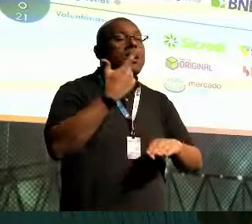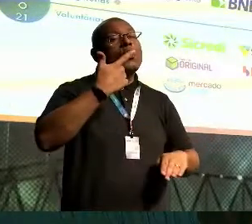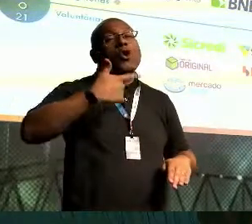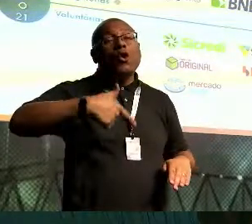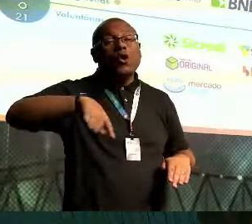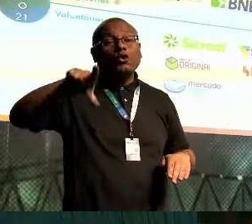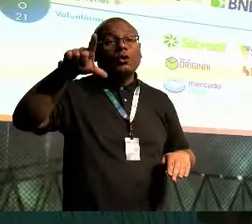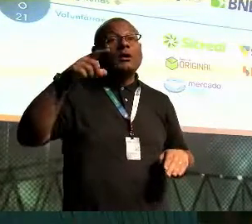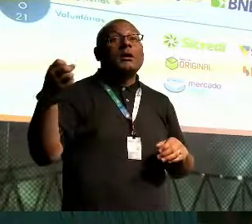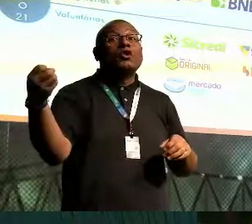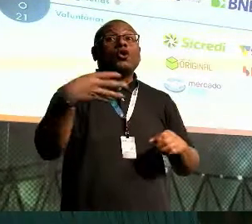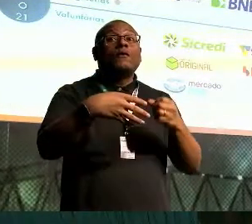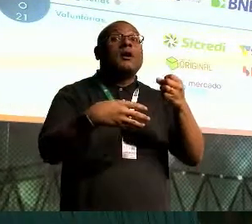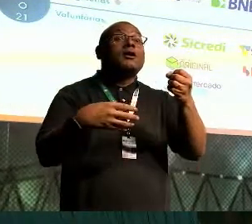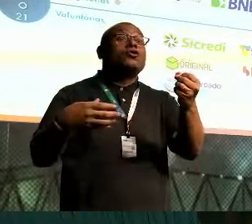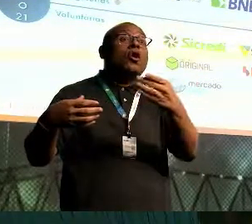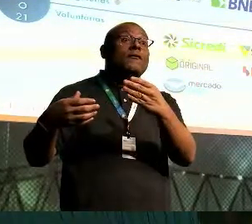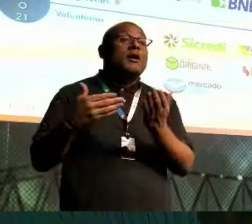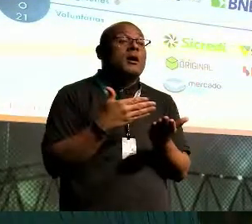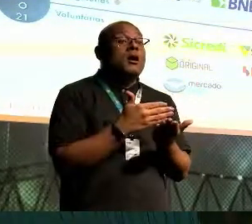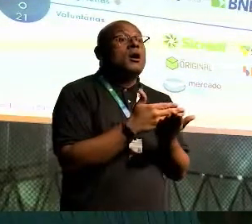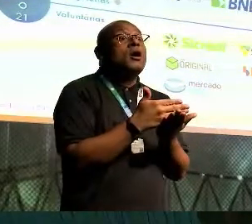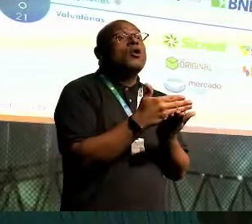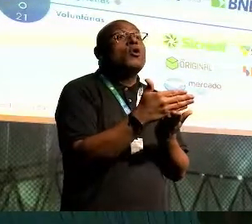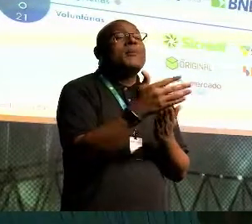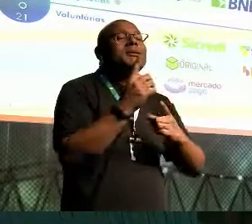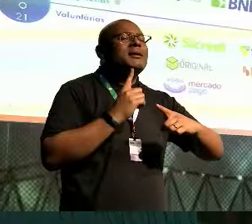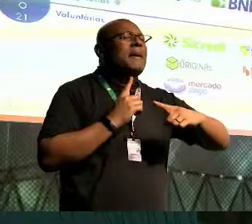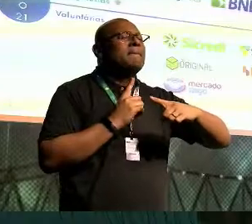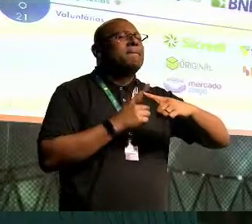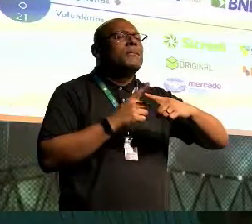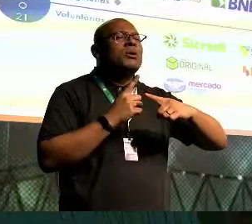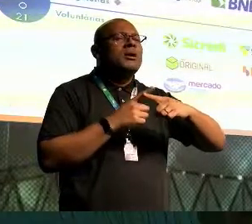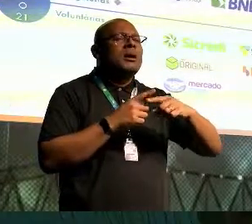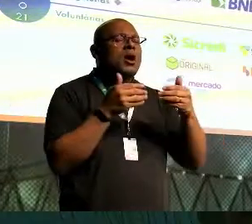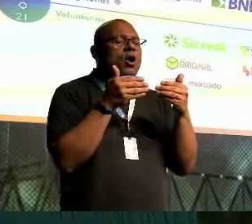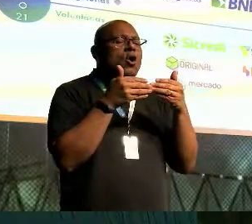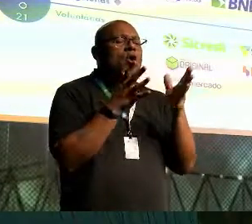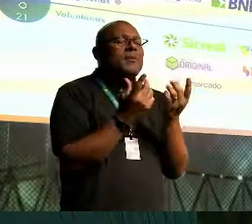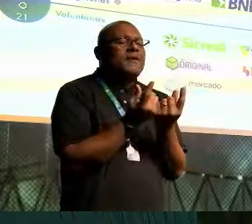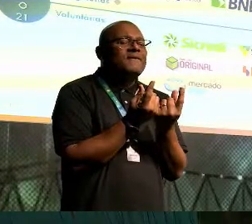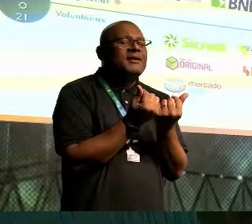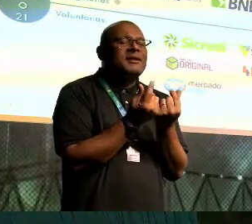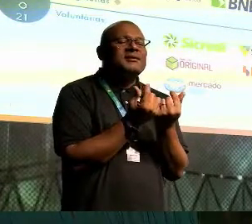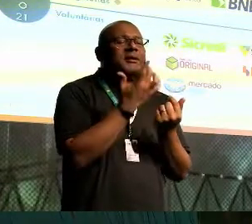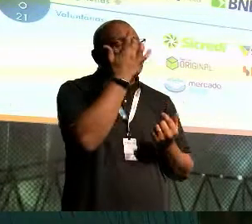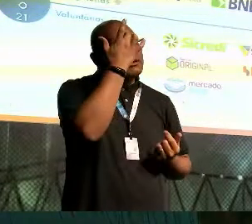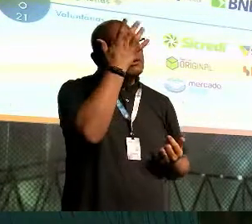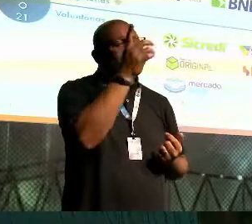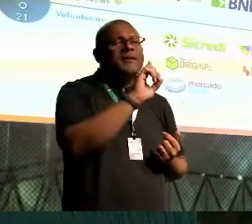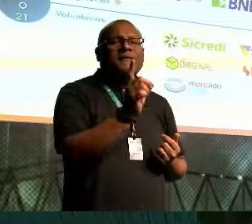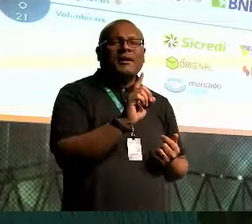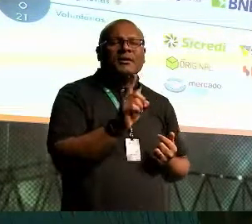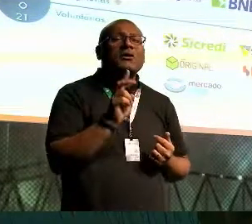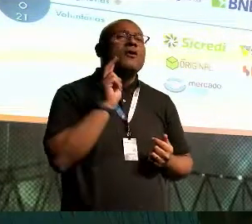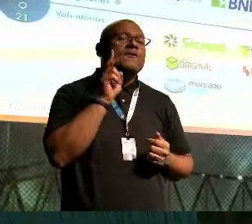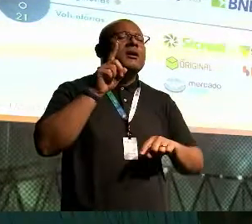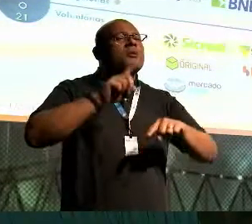outras vindo. E aí aqui começa um pouquinho de por que o Open Finance não é assim tão fácil de a gente já ver produtos e